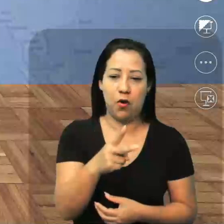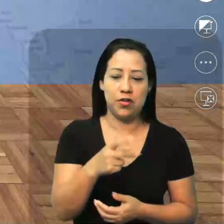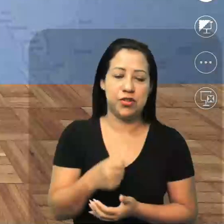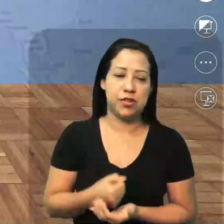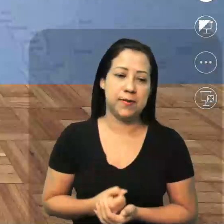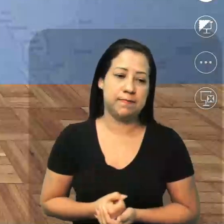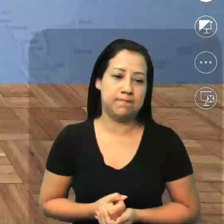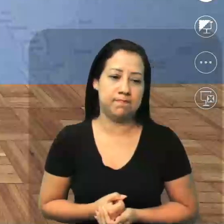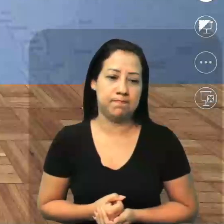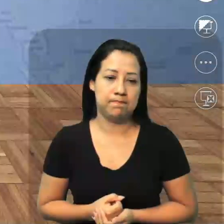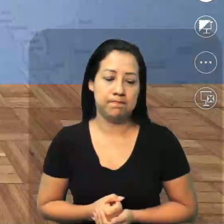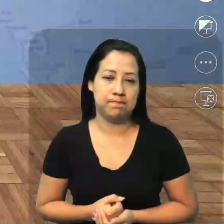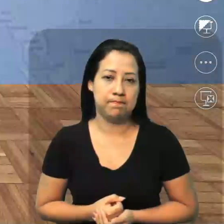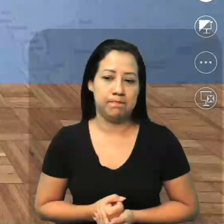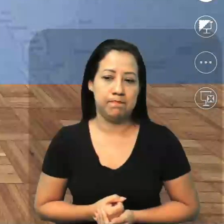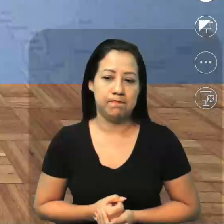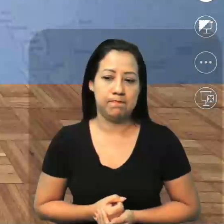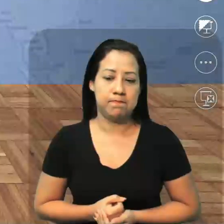aqui, ó.